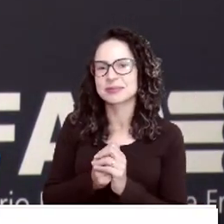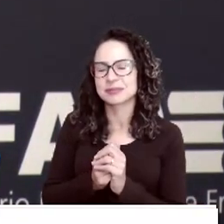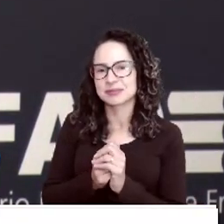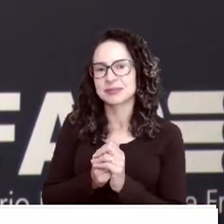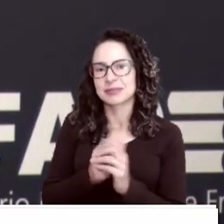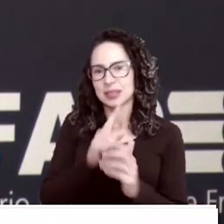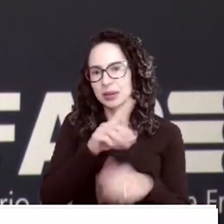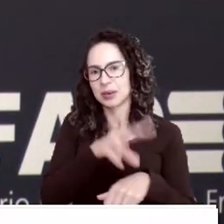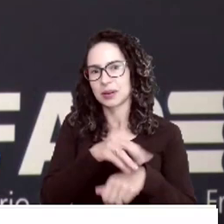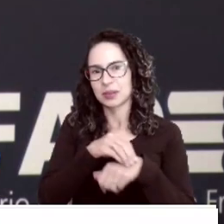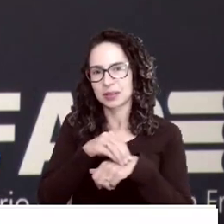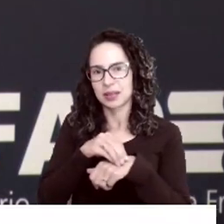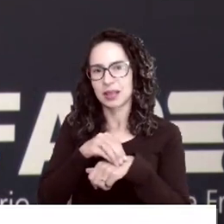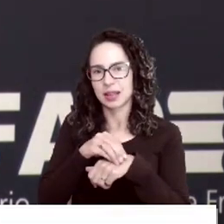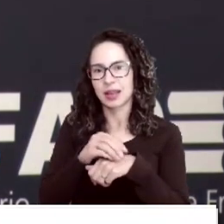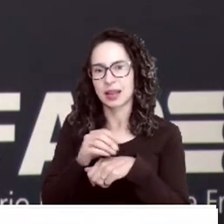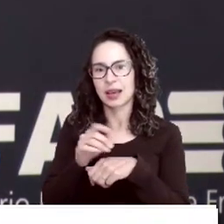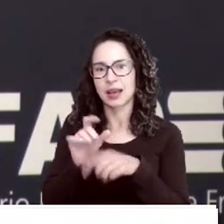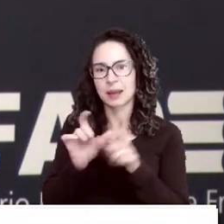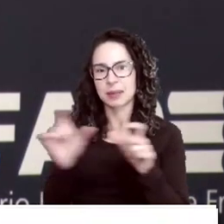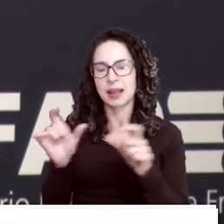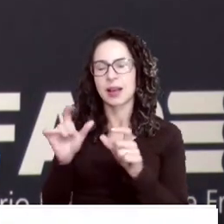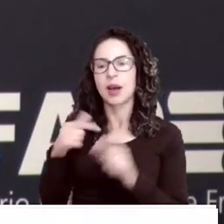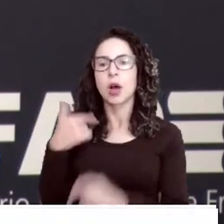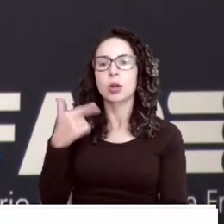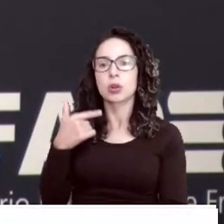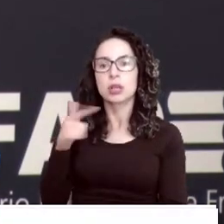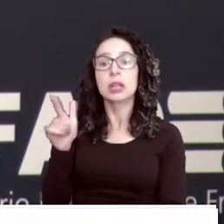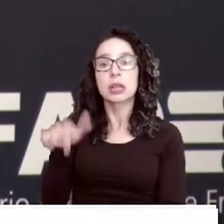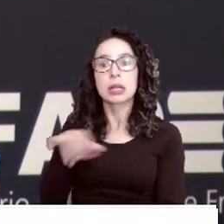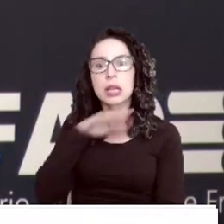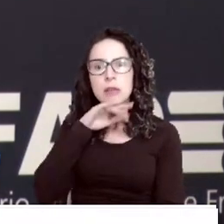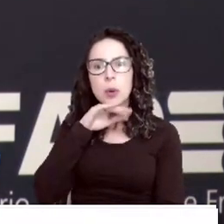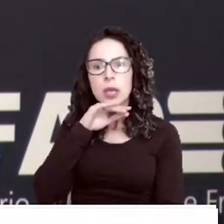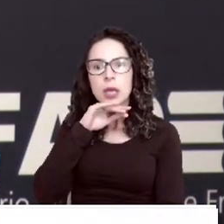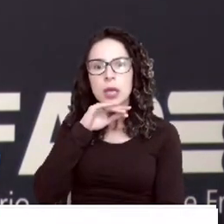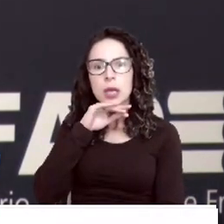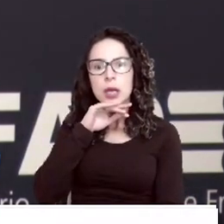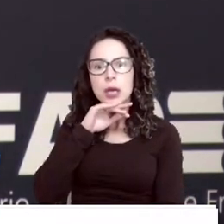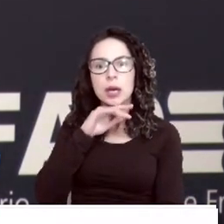palavras da Lurdinha, né? Tava ruim. Piorou agora.